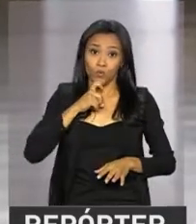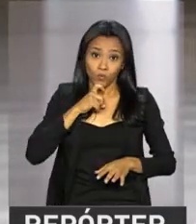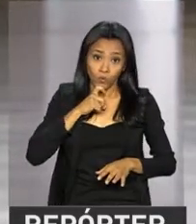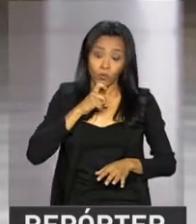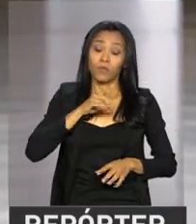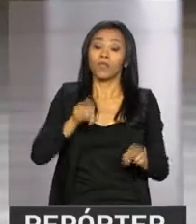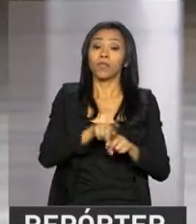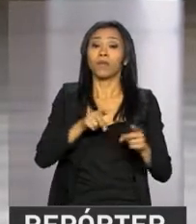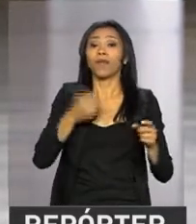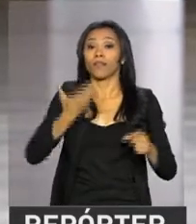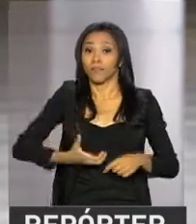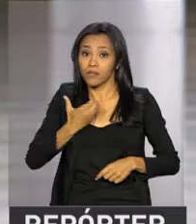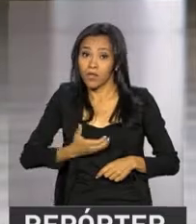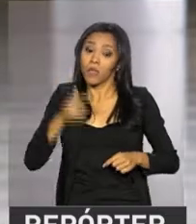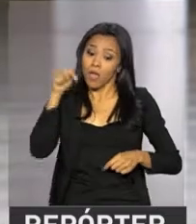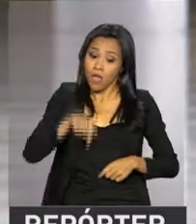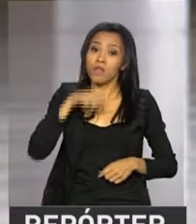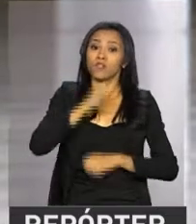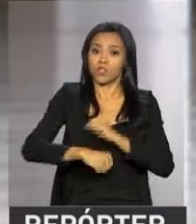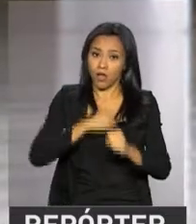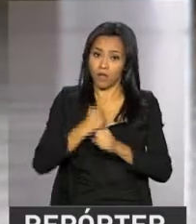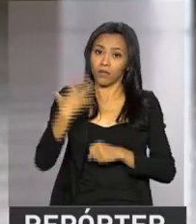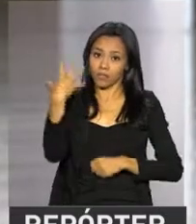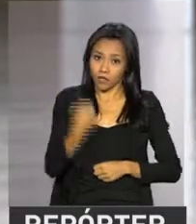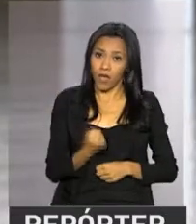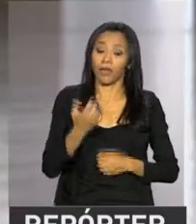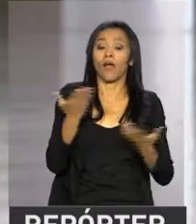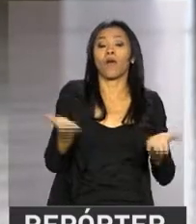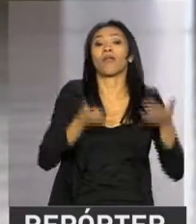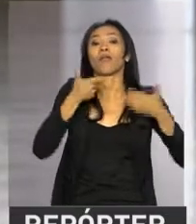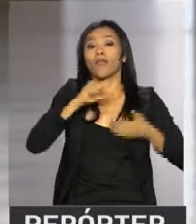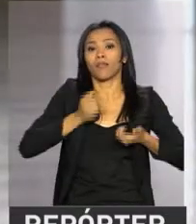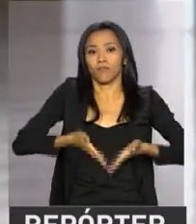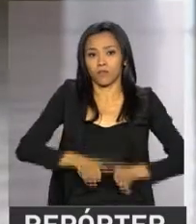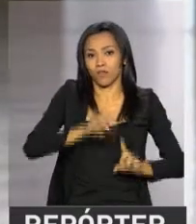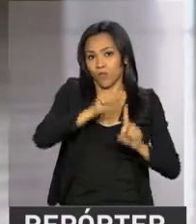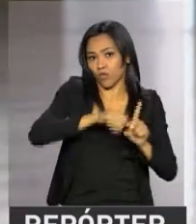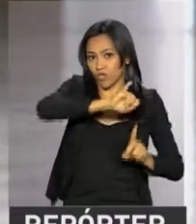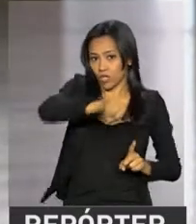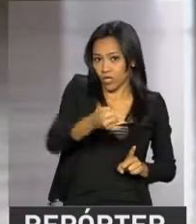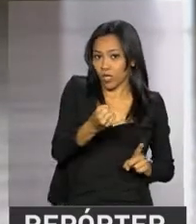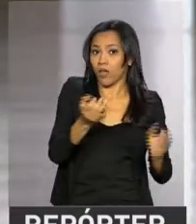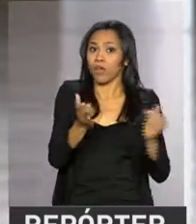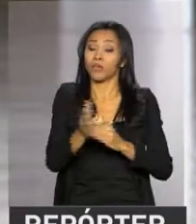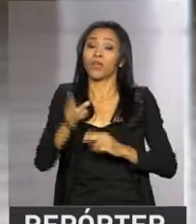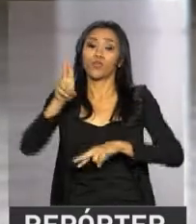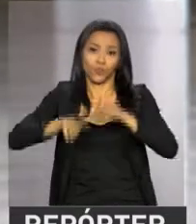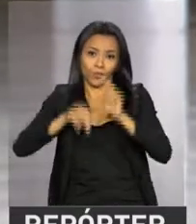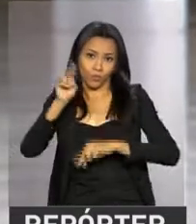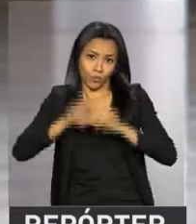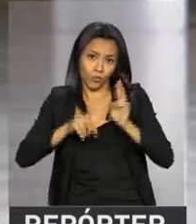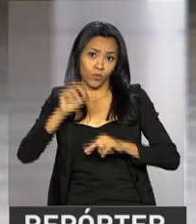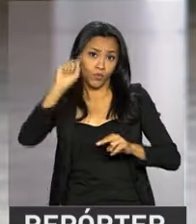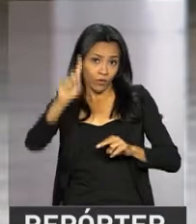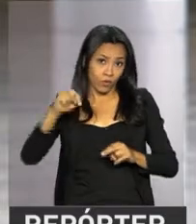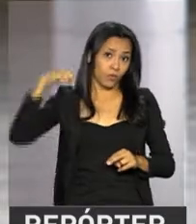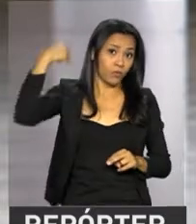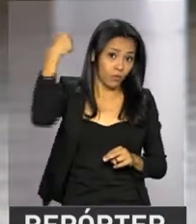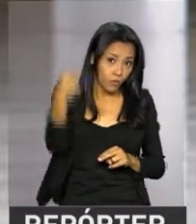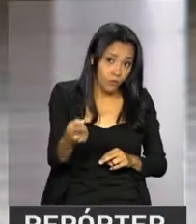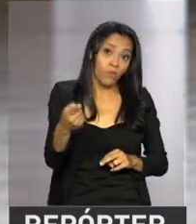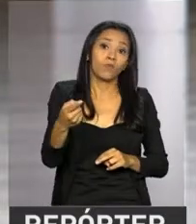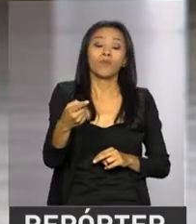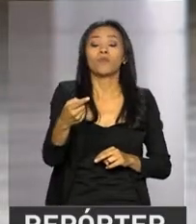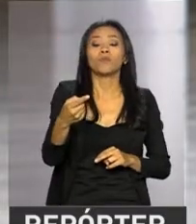benefício neste ano ainda já os nascidos entre janeiro e junho vão receber no primeiro trimestre de